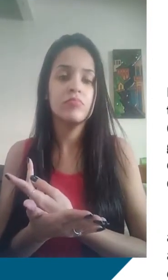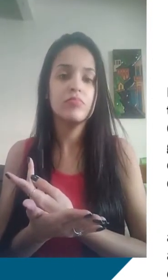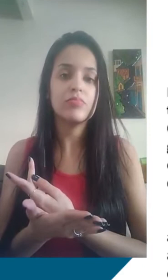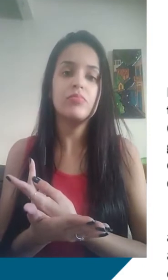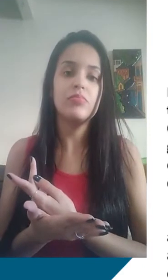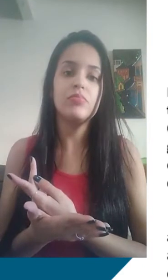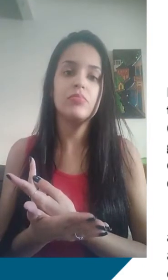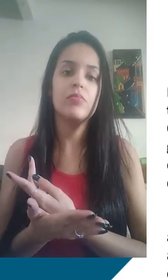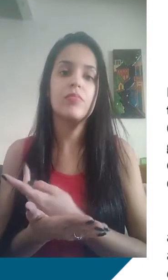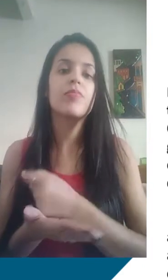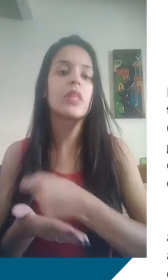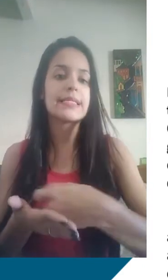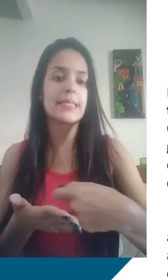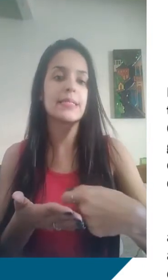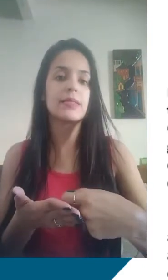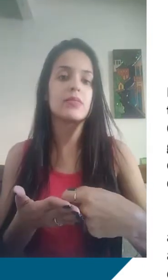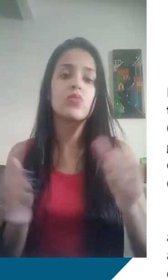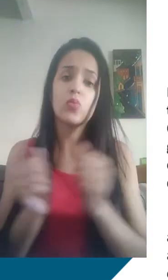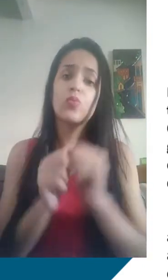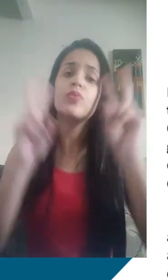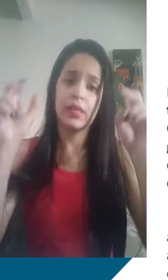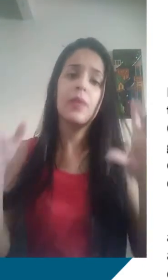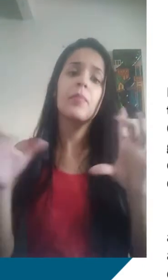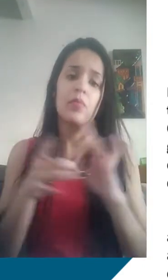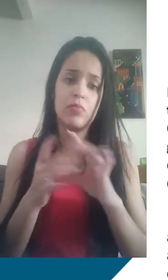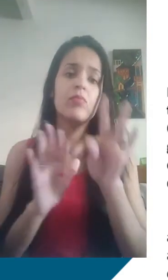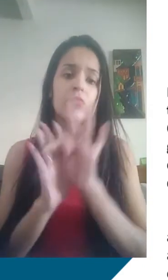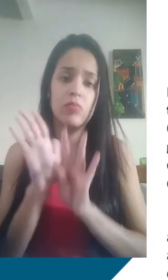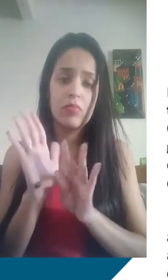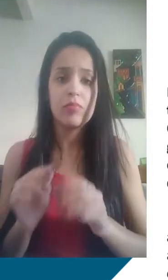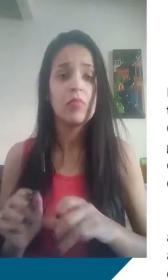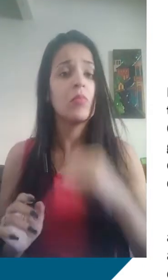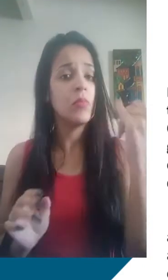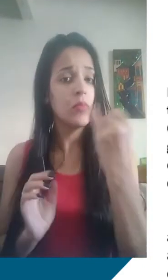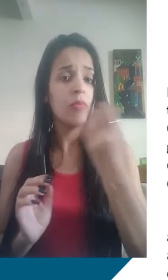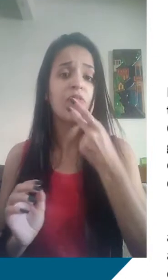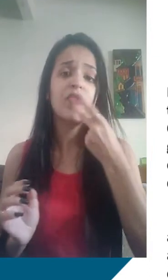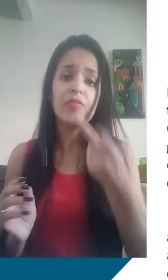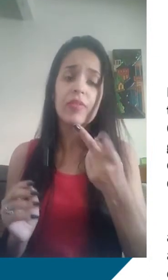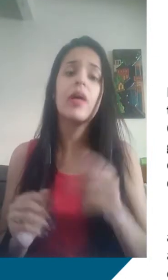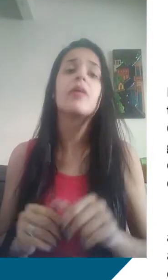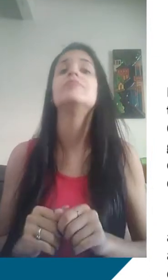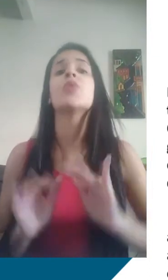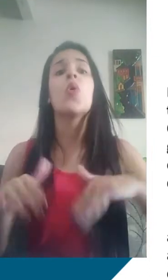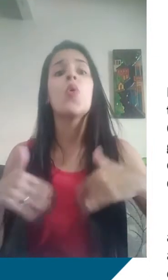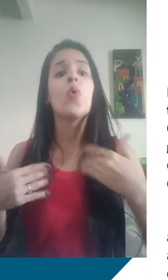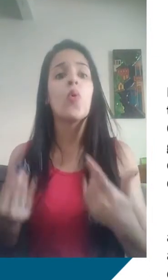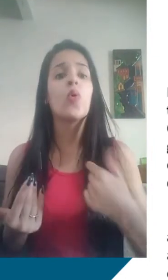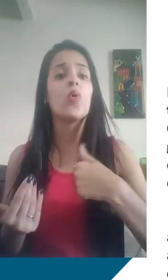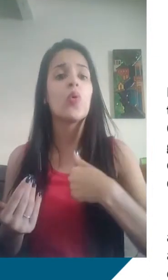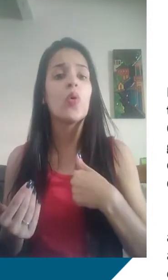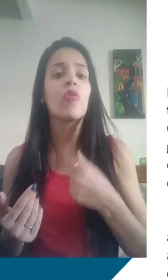o conteúdo é articulado em cada questão. É importante ressaltarmos que durante a apresentação,